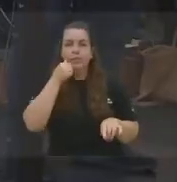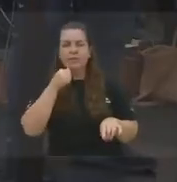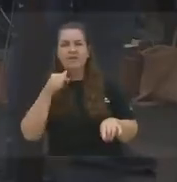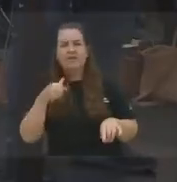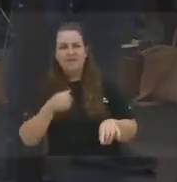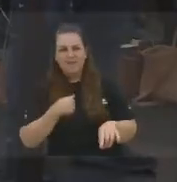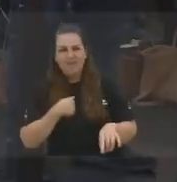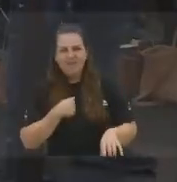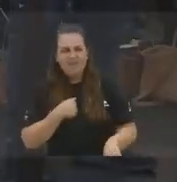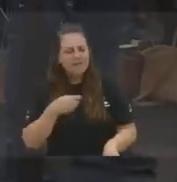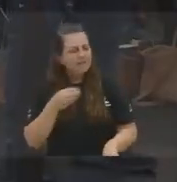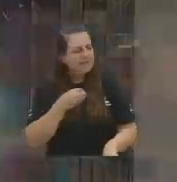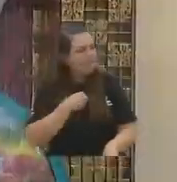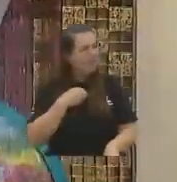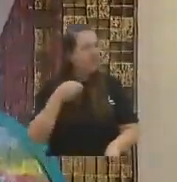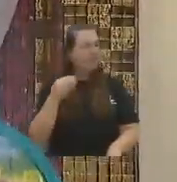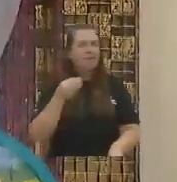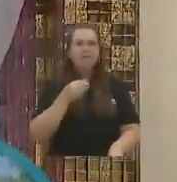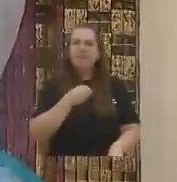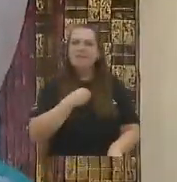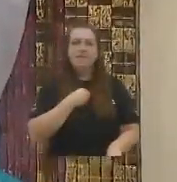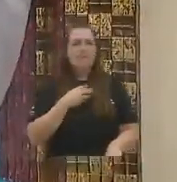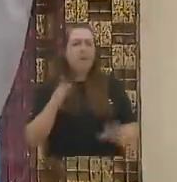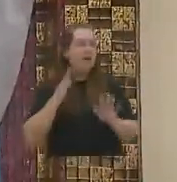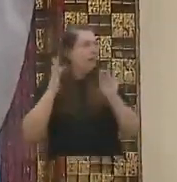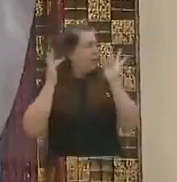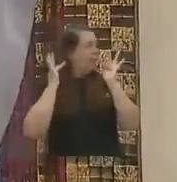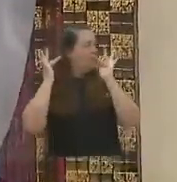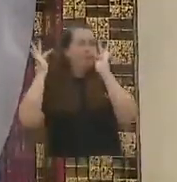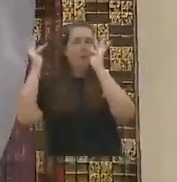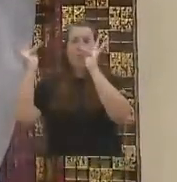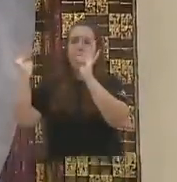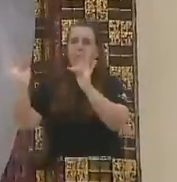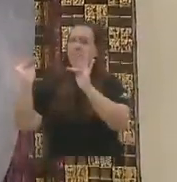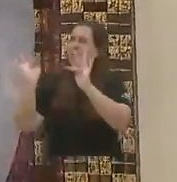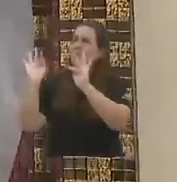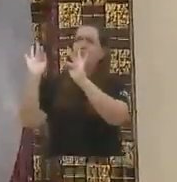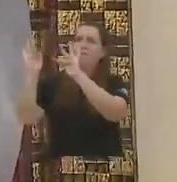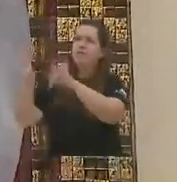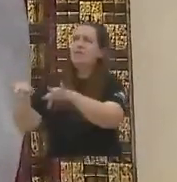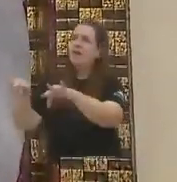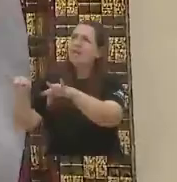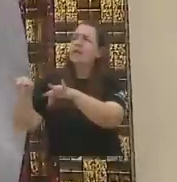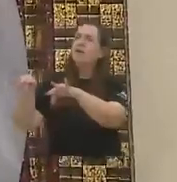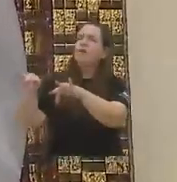irmãos, tantas vezes pequei, não foi